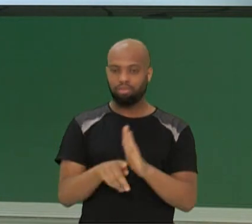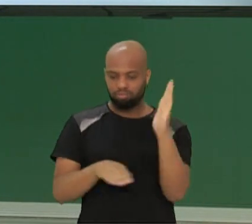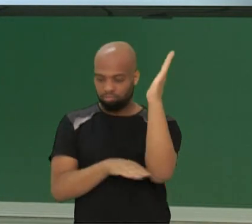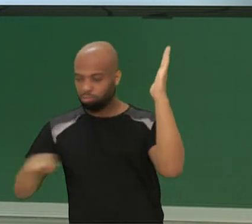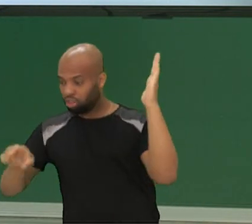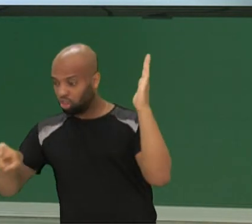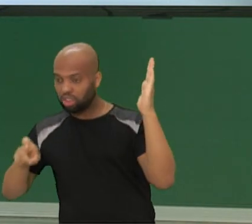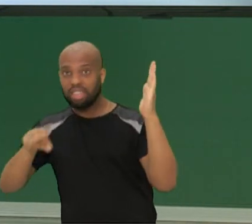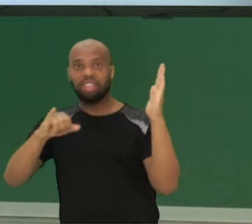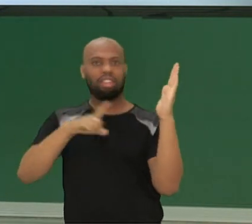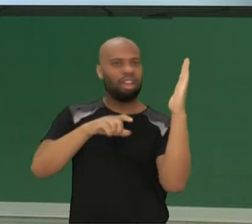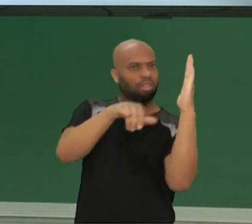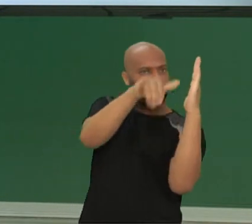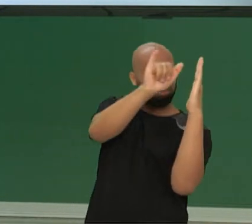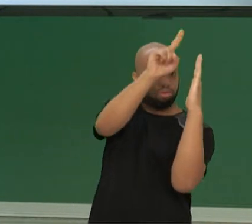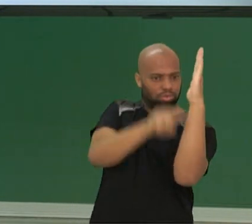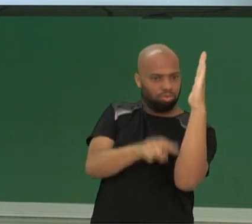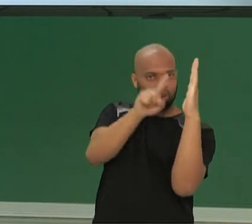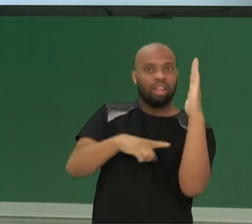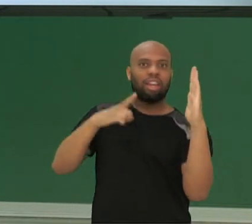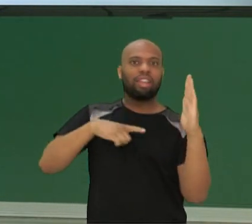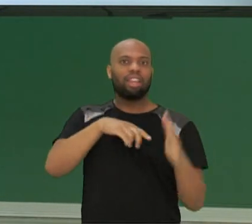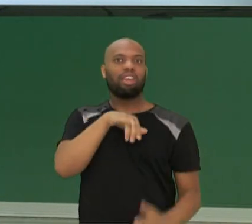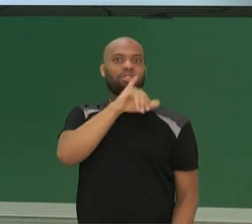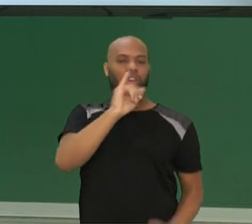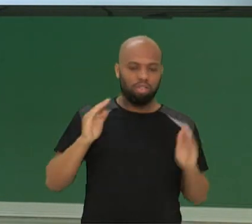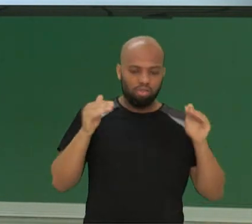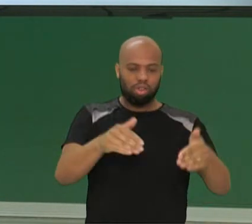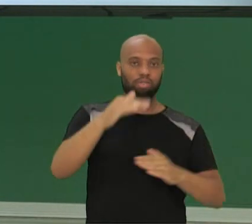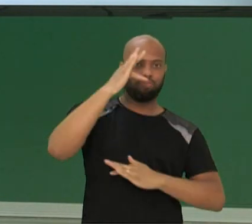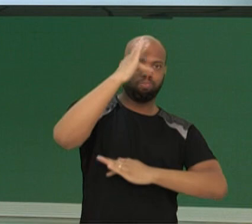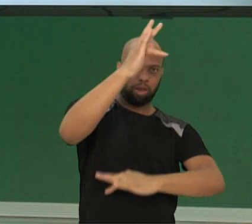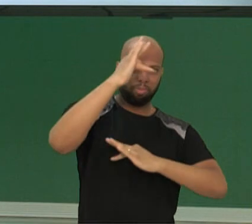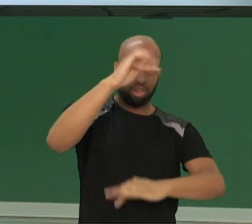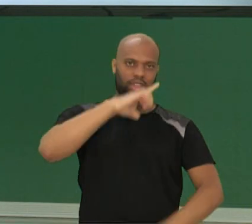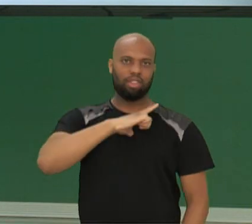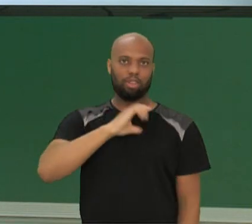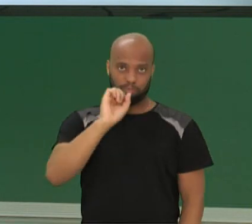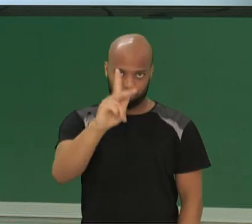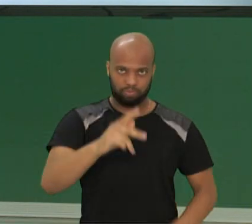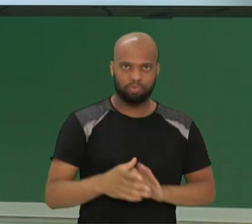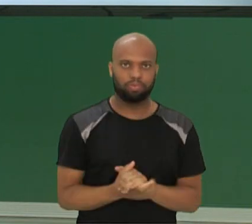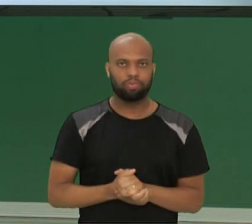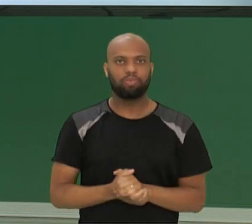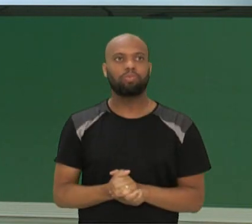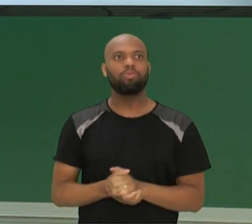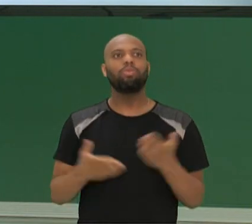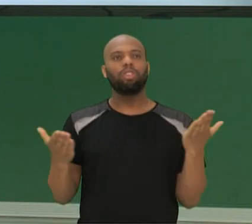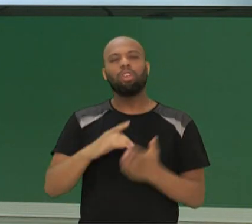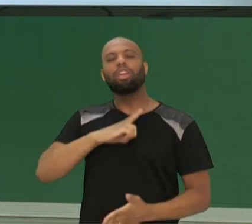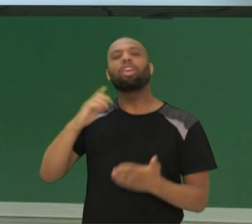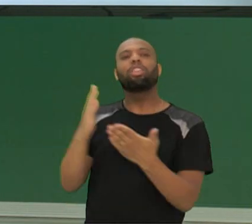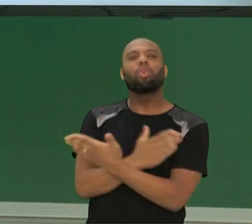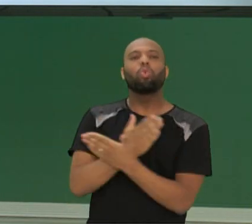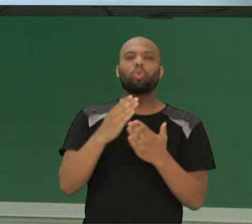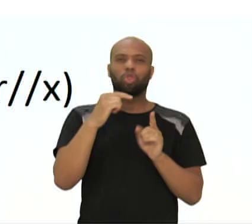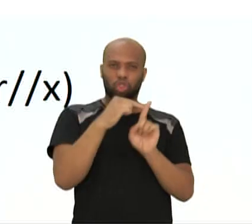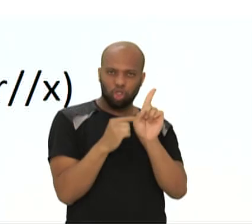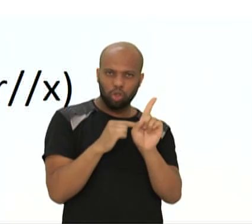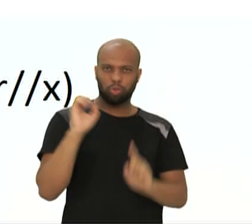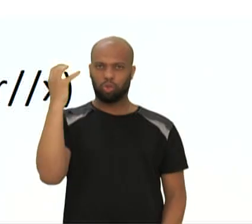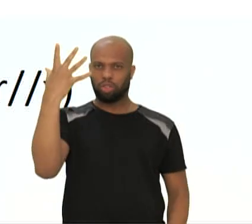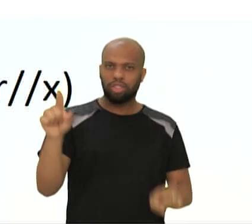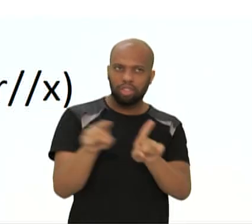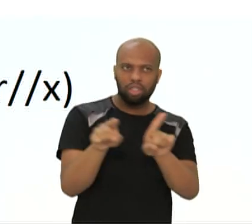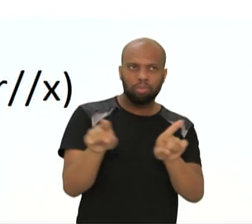y, os focos estão sobre y, ok? Então, aqui nós temos casos onde também